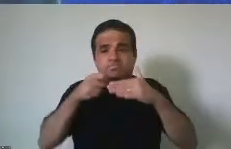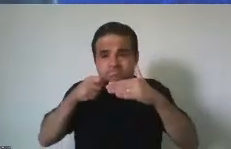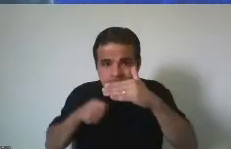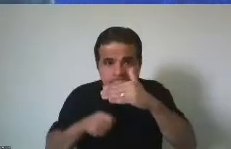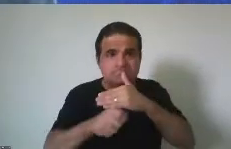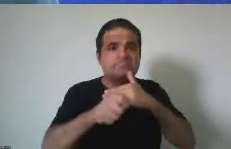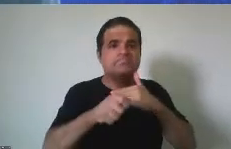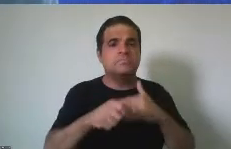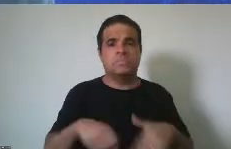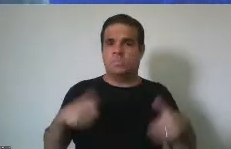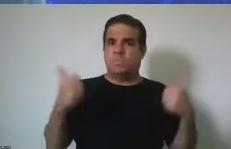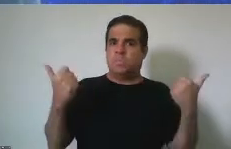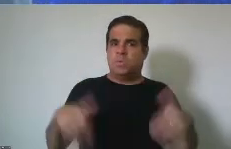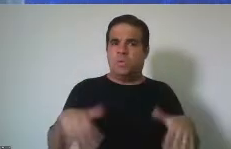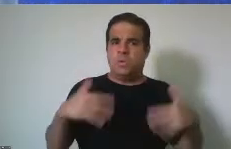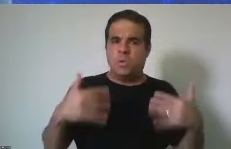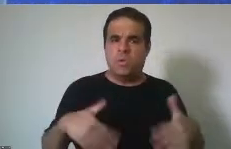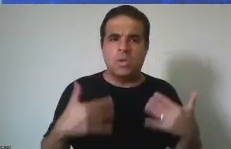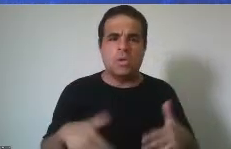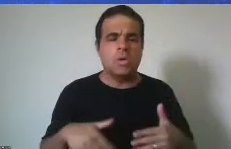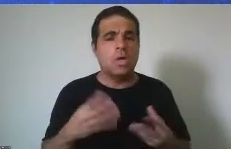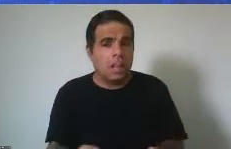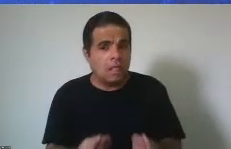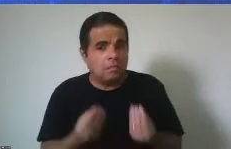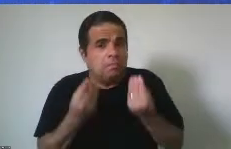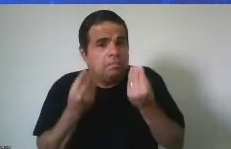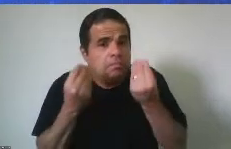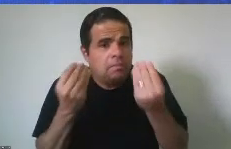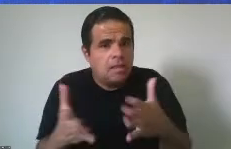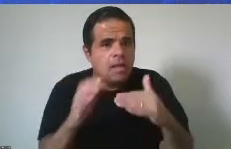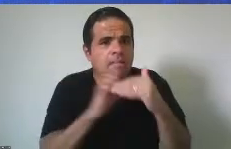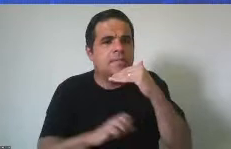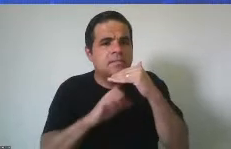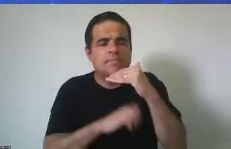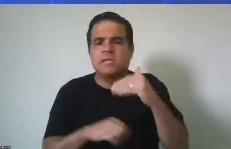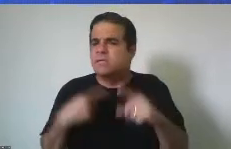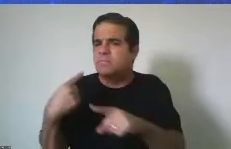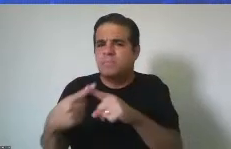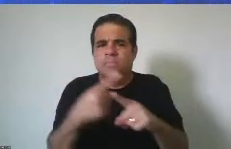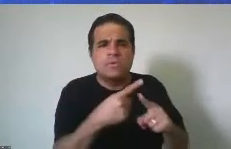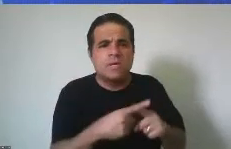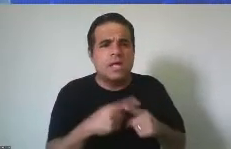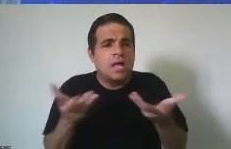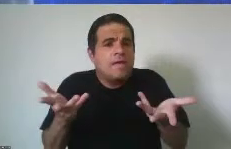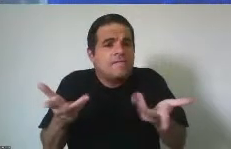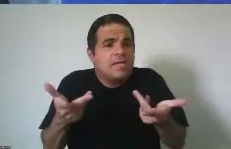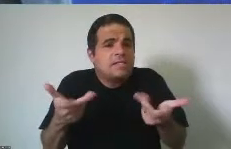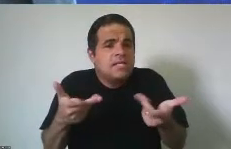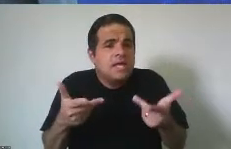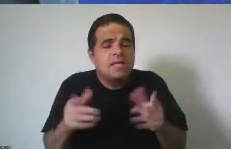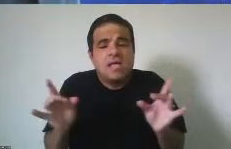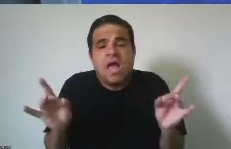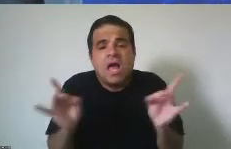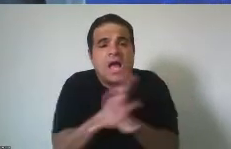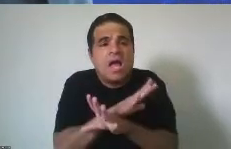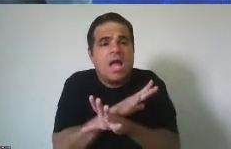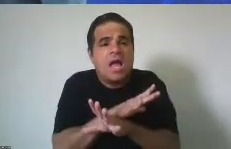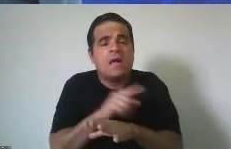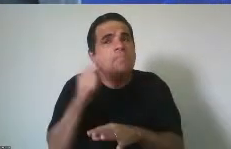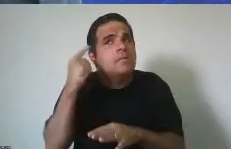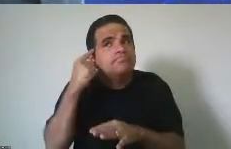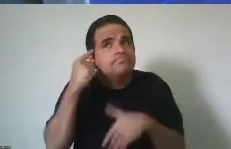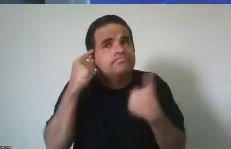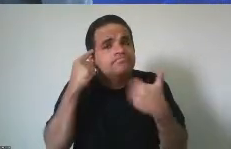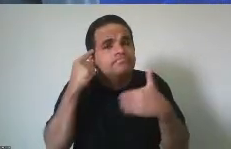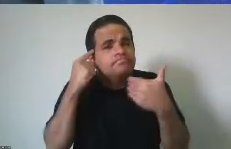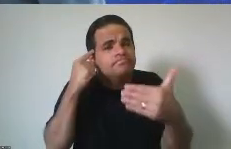som Premium que anel da para empresas eficiente porque está sempre precisas eficientes terminam empurrando a outra Sem pressa sabe